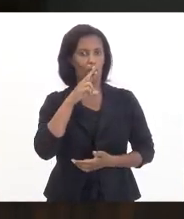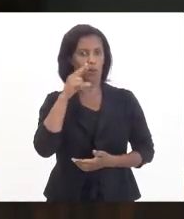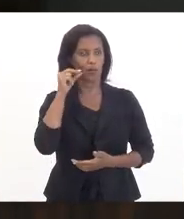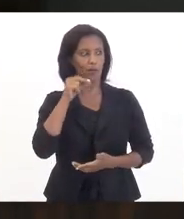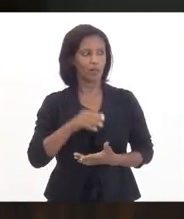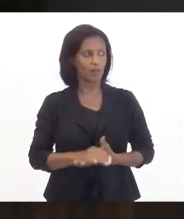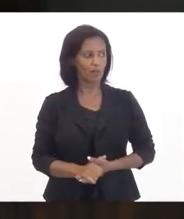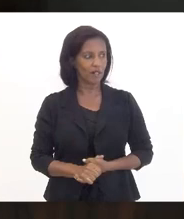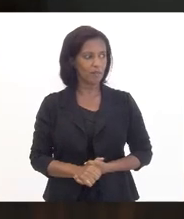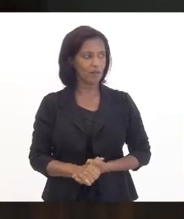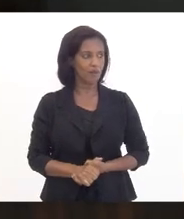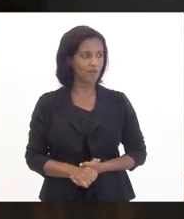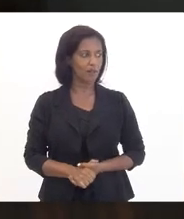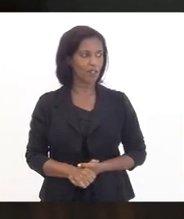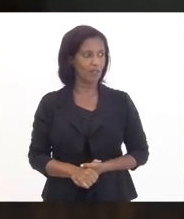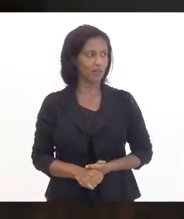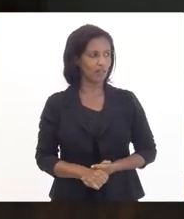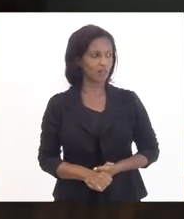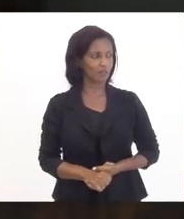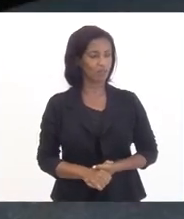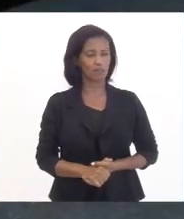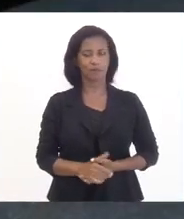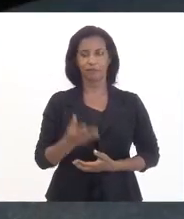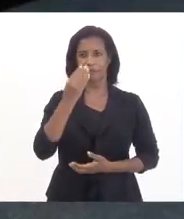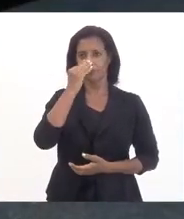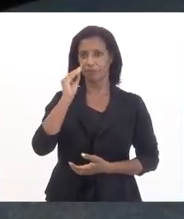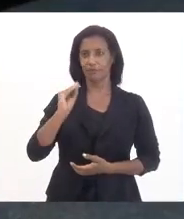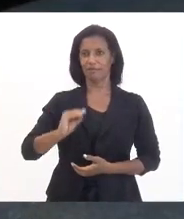Reis. Obrigado. Presidente, pela rejeição.